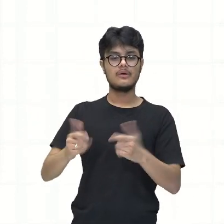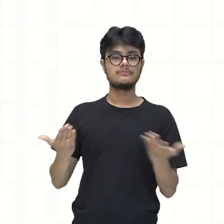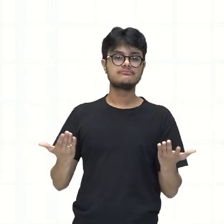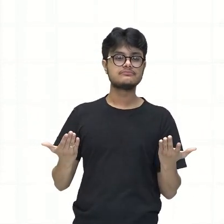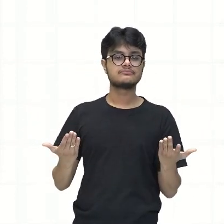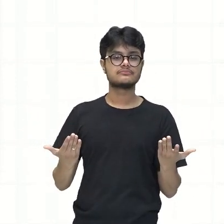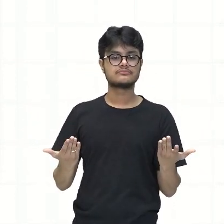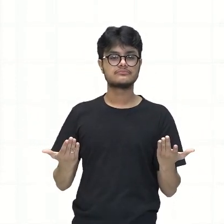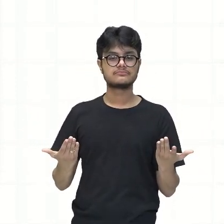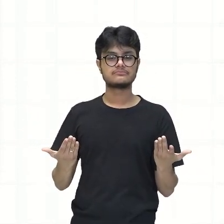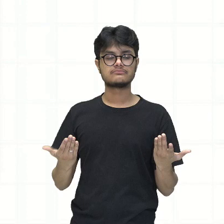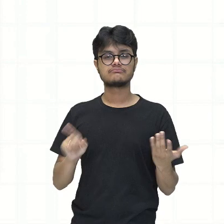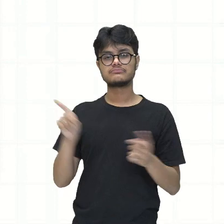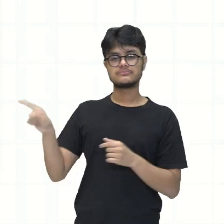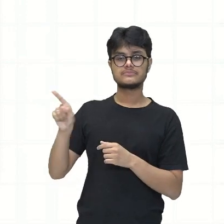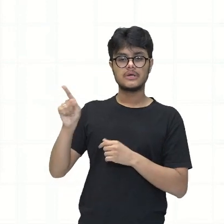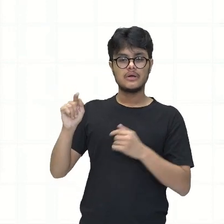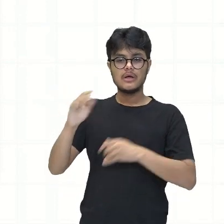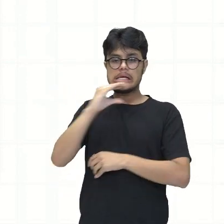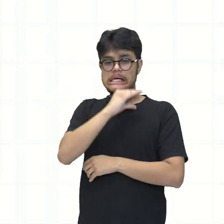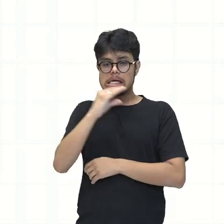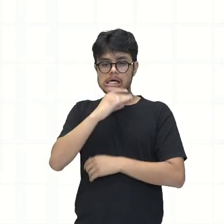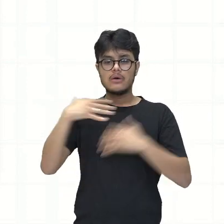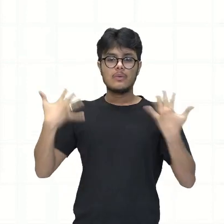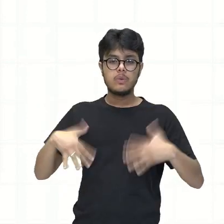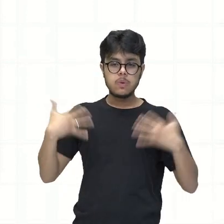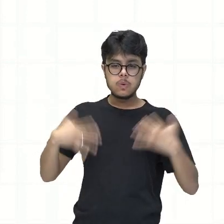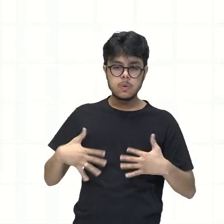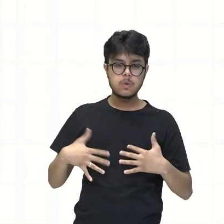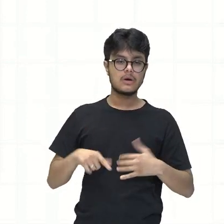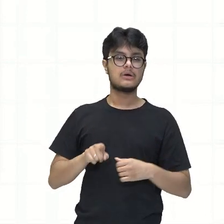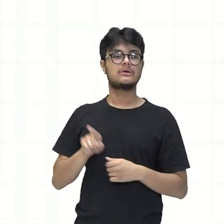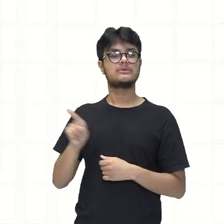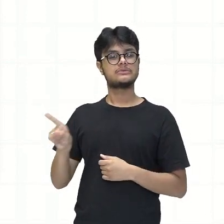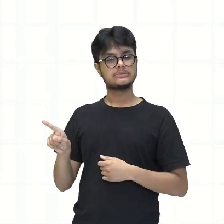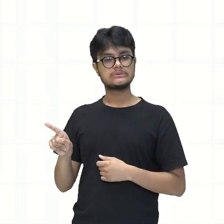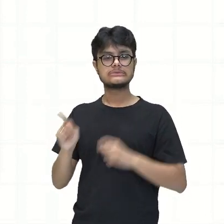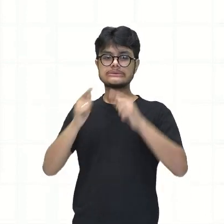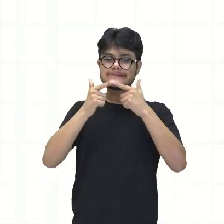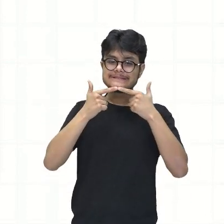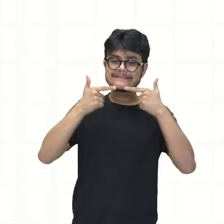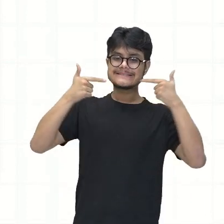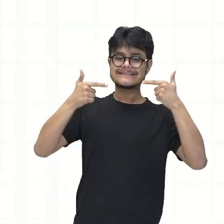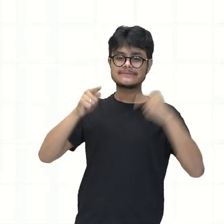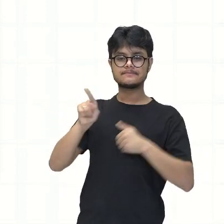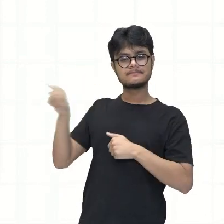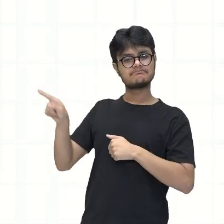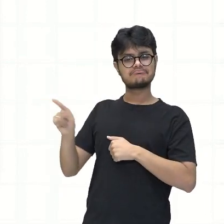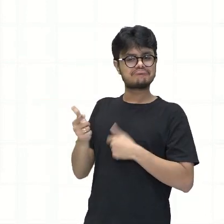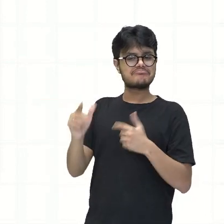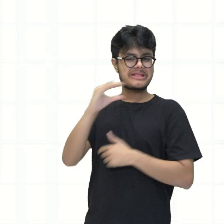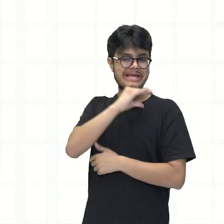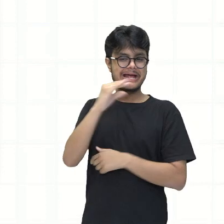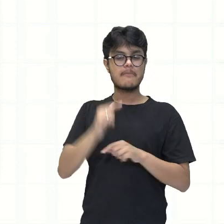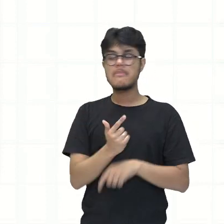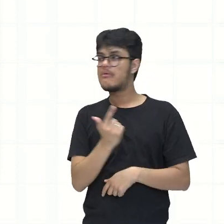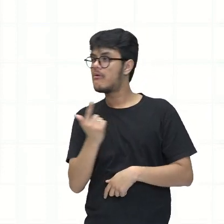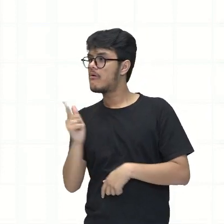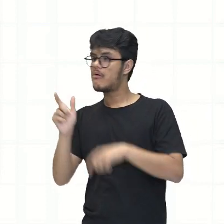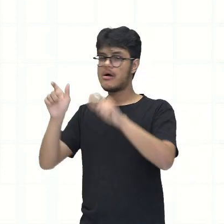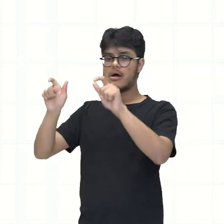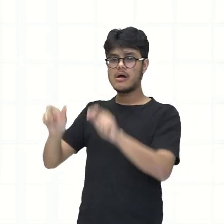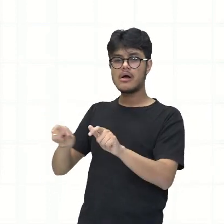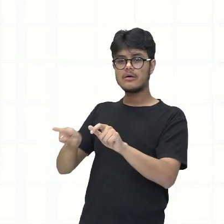mais facilidade e refresca o corpo. Por isso que a menininha está sorrindo e não está com calor. Agora,